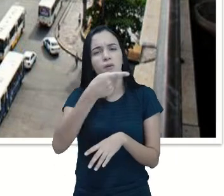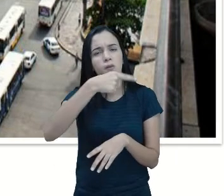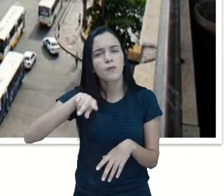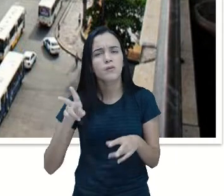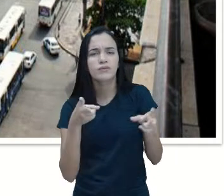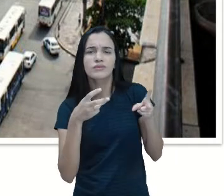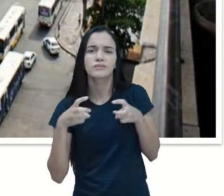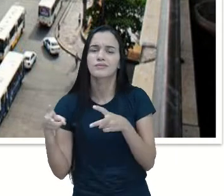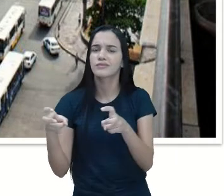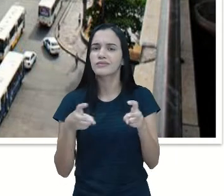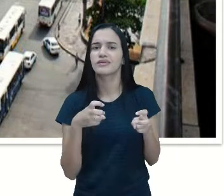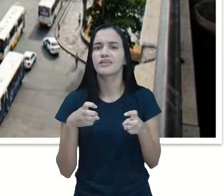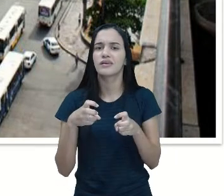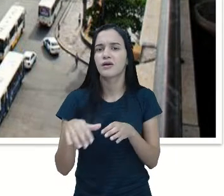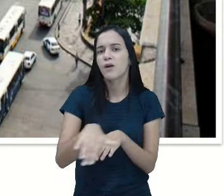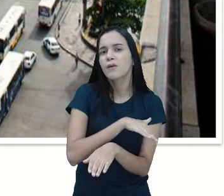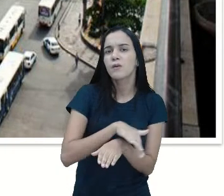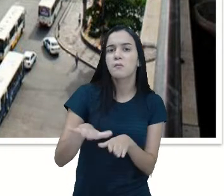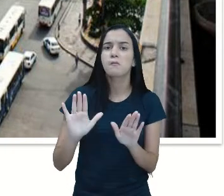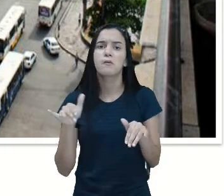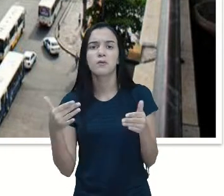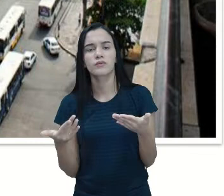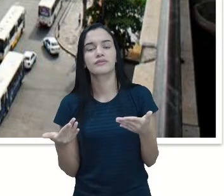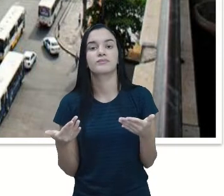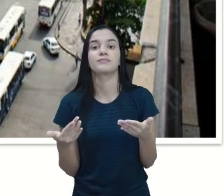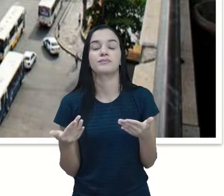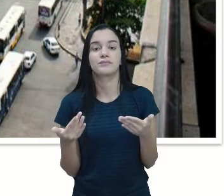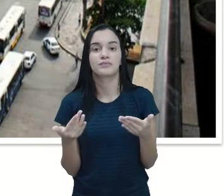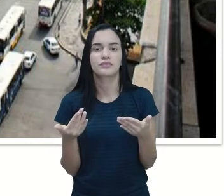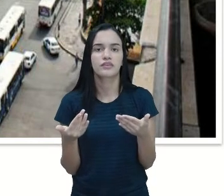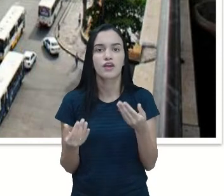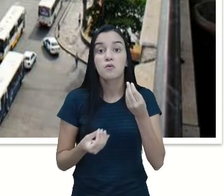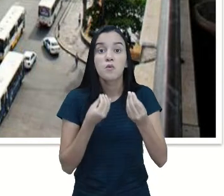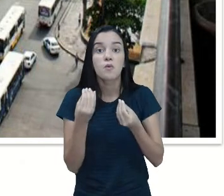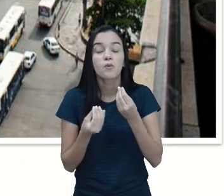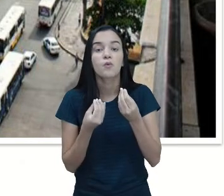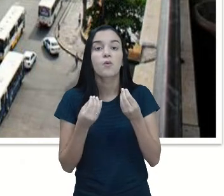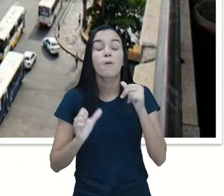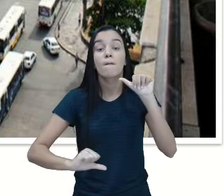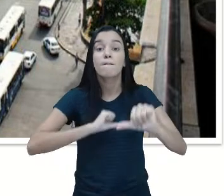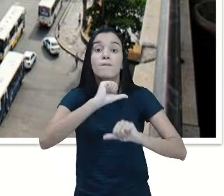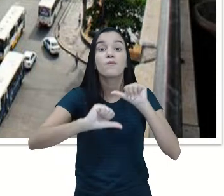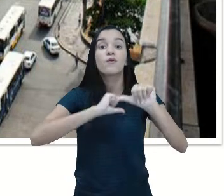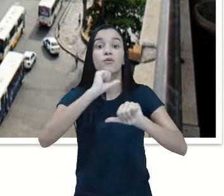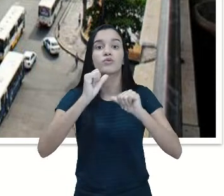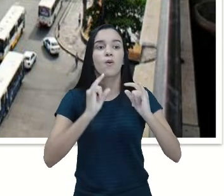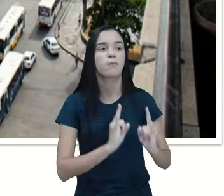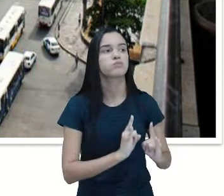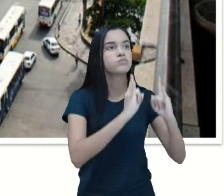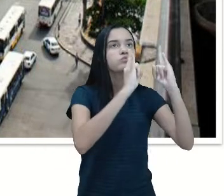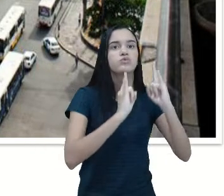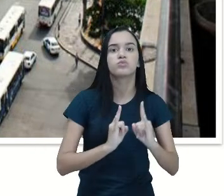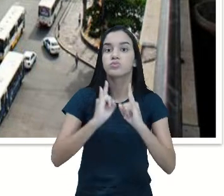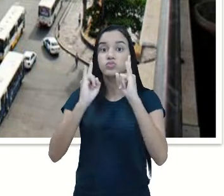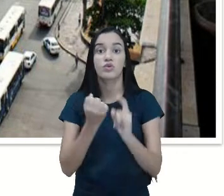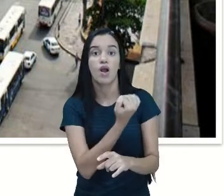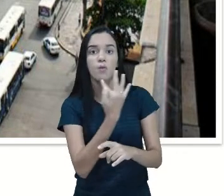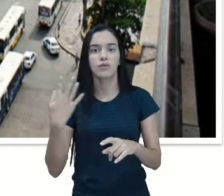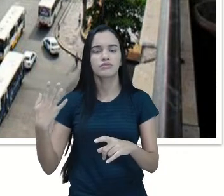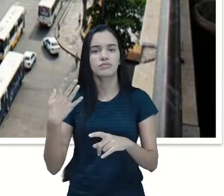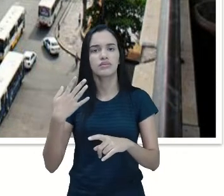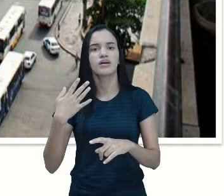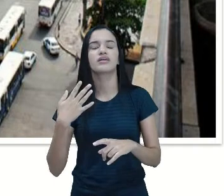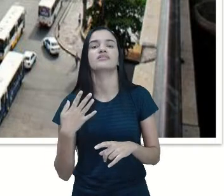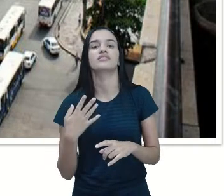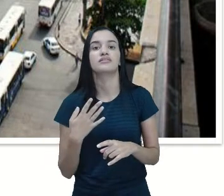que avenida é essa? E aí, vê até como mudou, né? Os prédios, a quantidade de prédios, o formato